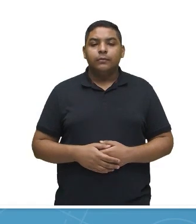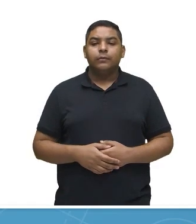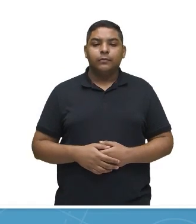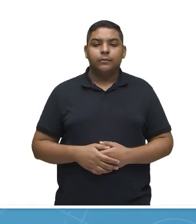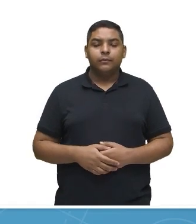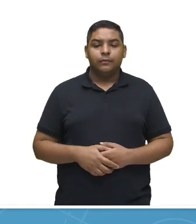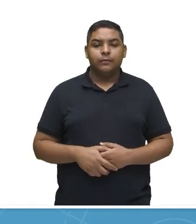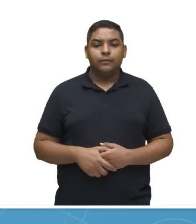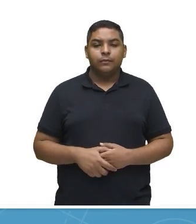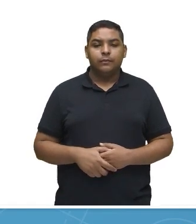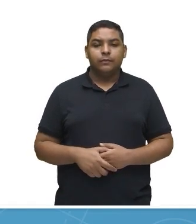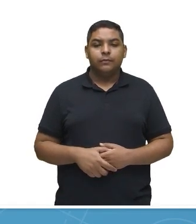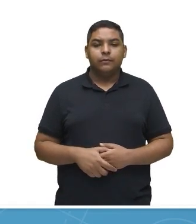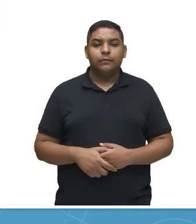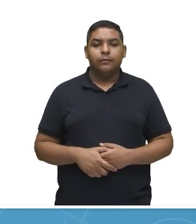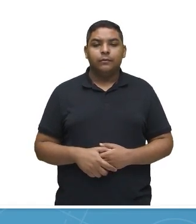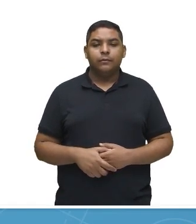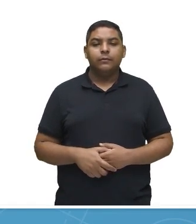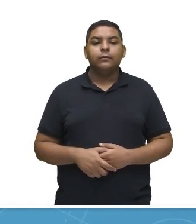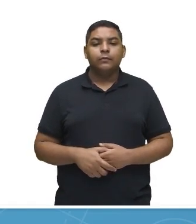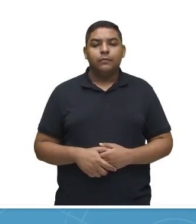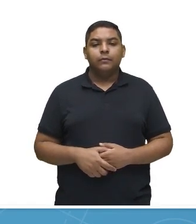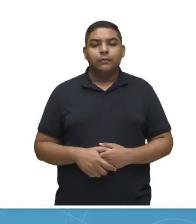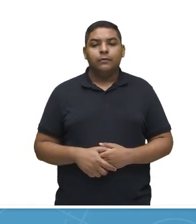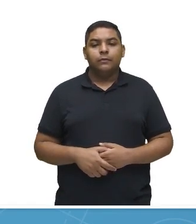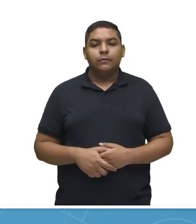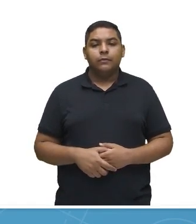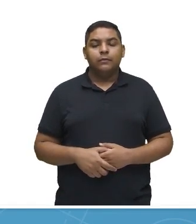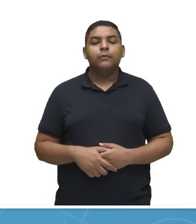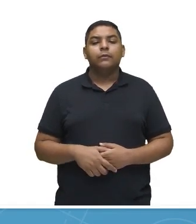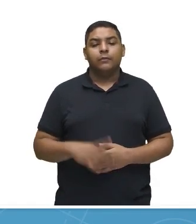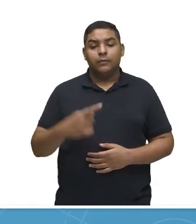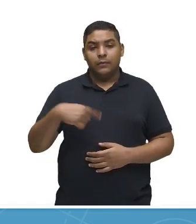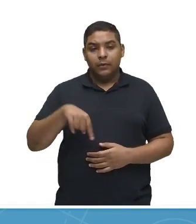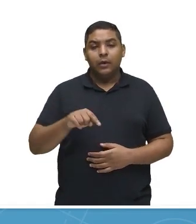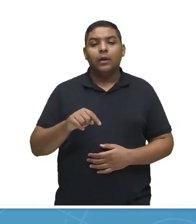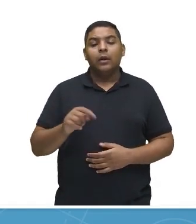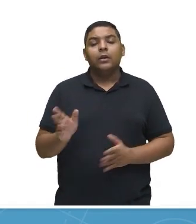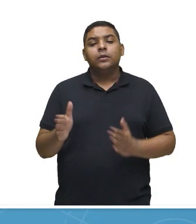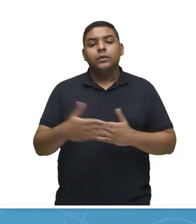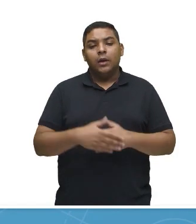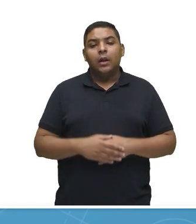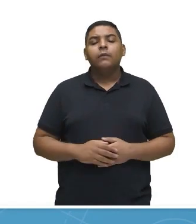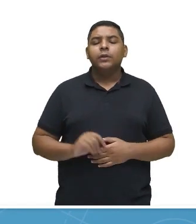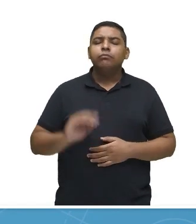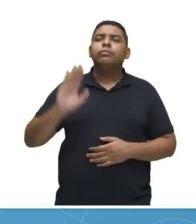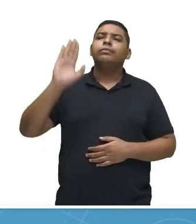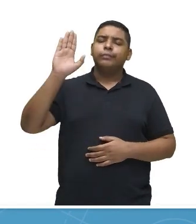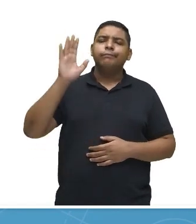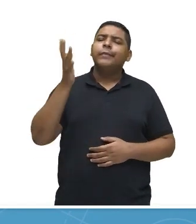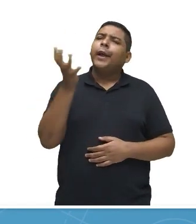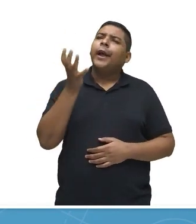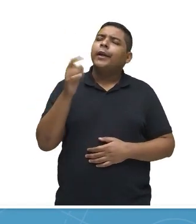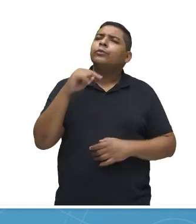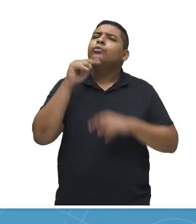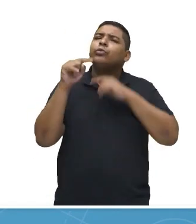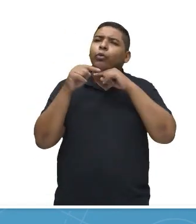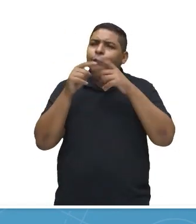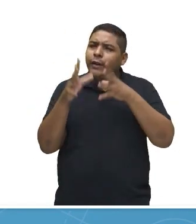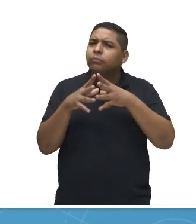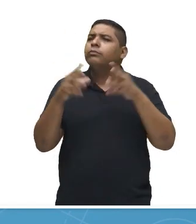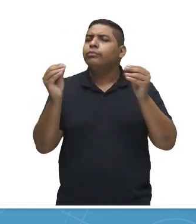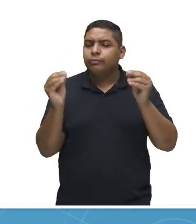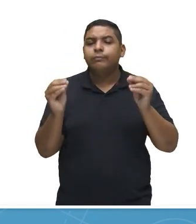tá? Então é que nem como nós estivéssemos na sala de aula. Você levanta a mão para falar algo que você gostaria que tivesse dúvida com o